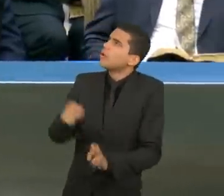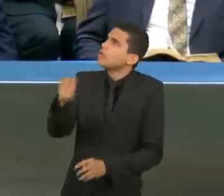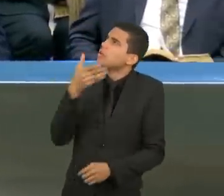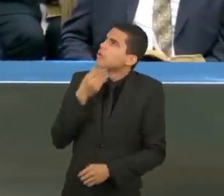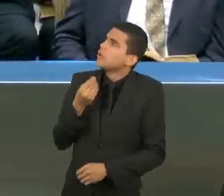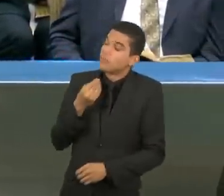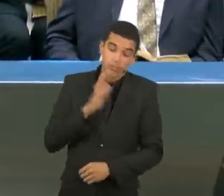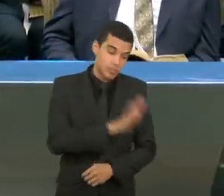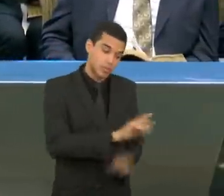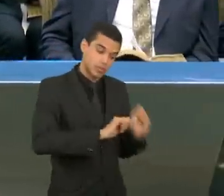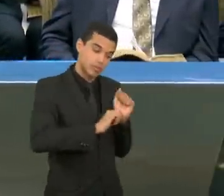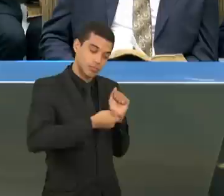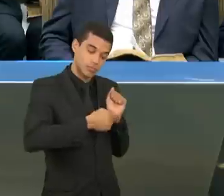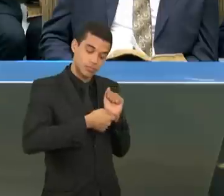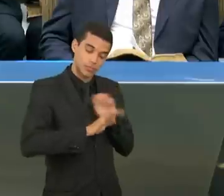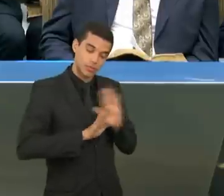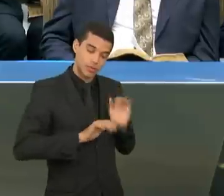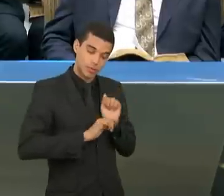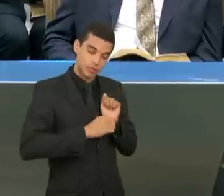Eu disse o quê?